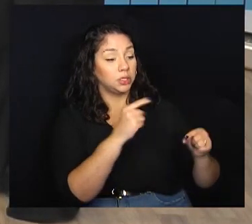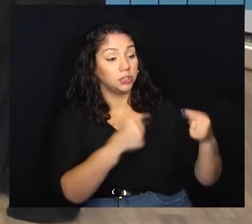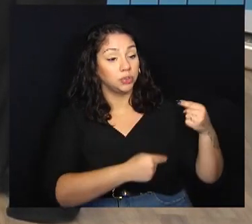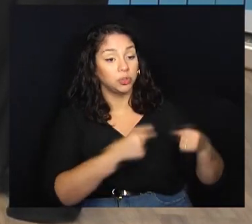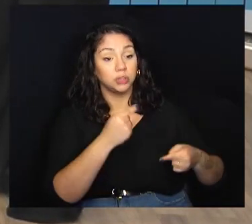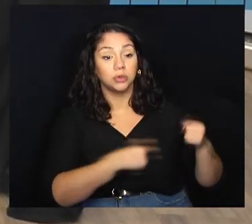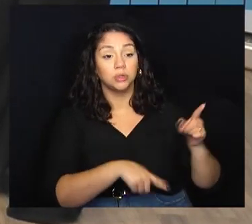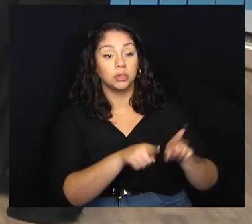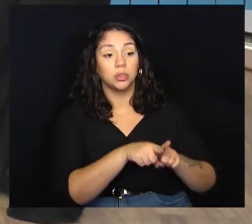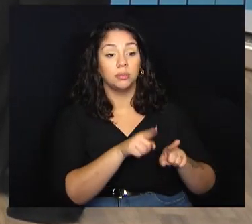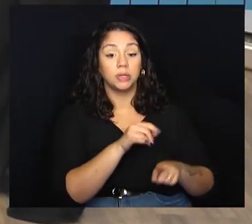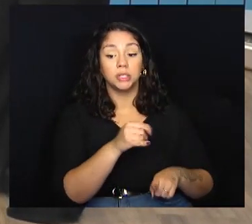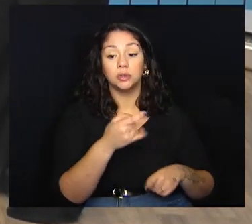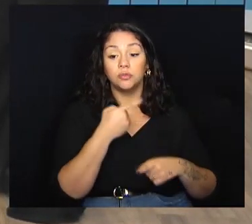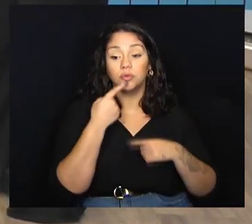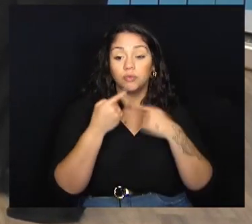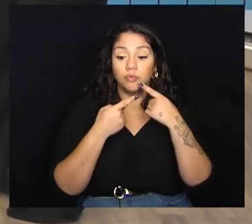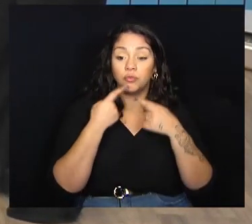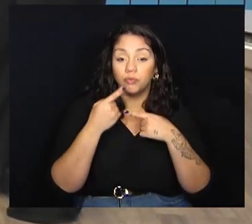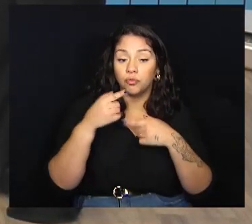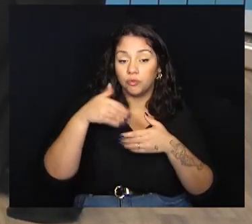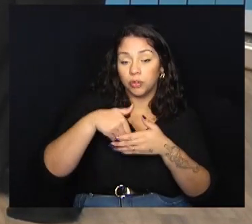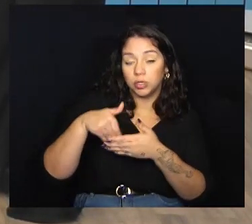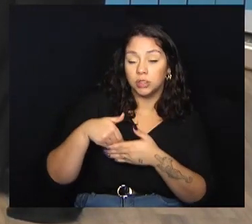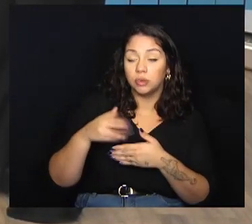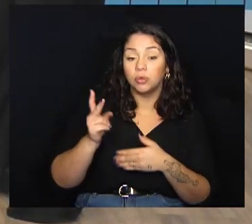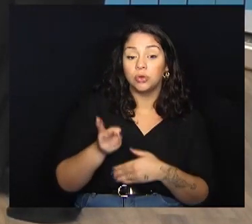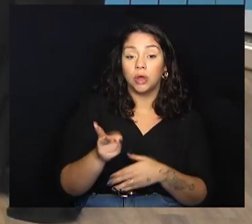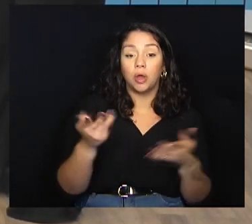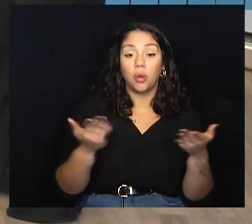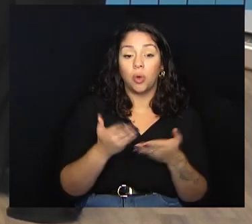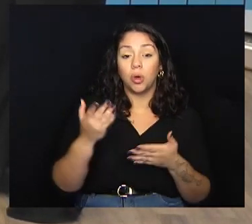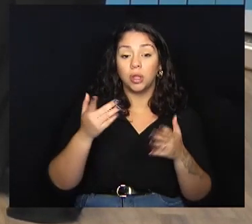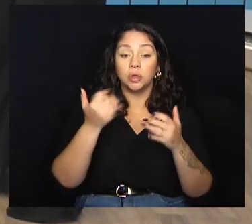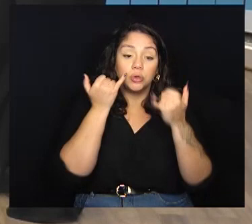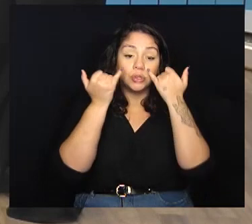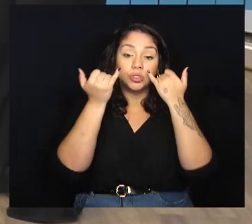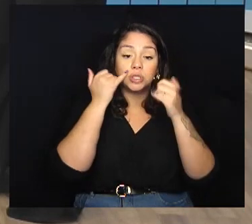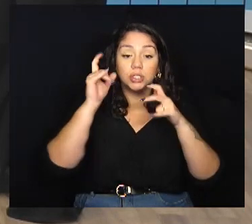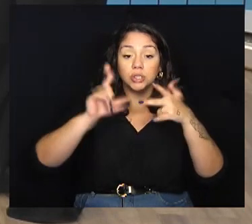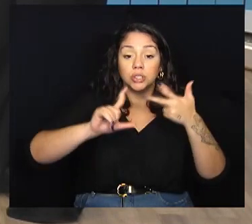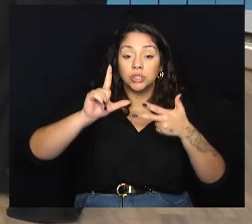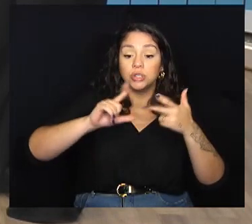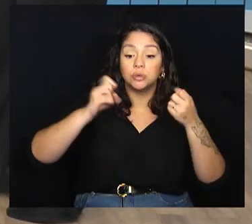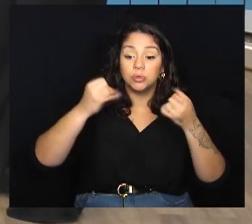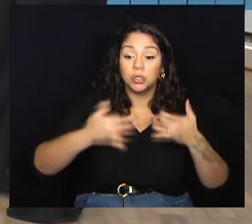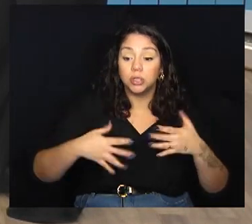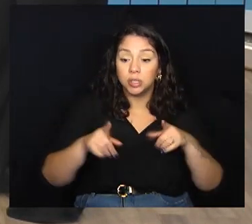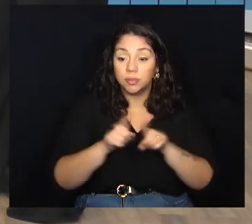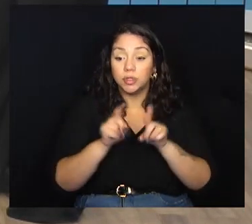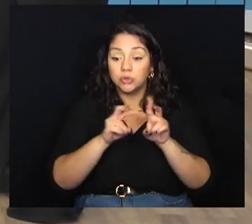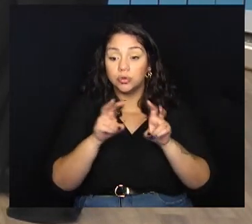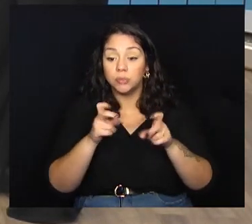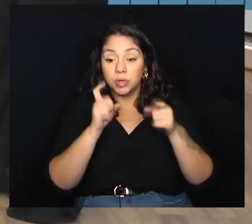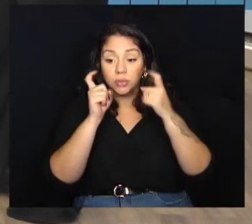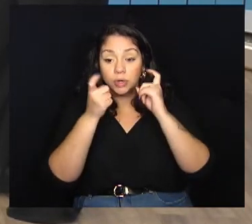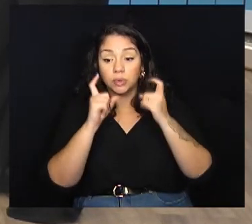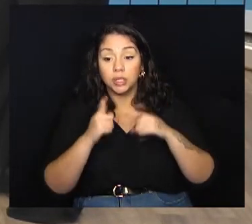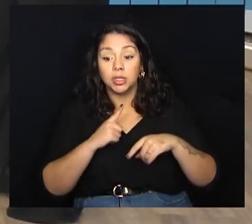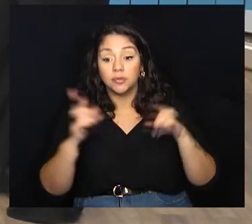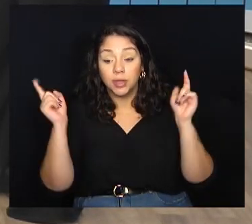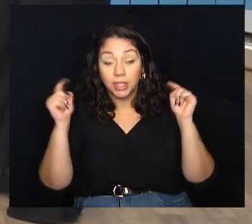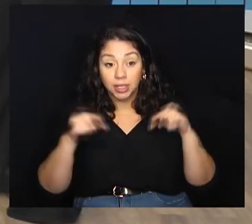e a possível votação. A gente continua com as notícias do Legislativo, repercutindo aqui as reuniões que aconteceram aqui na